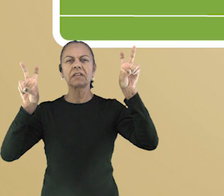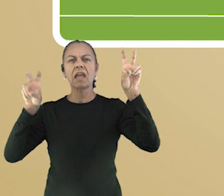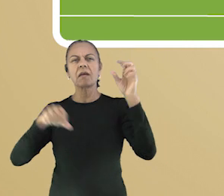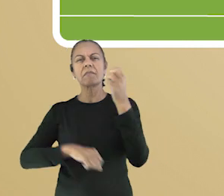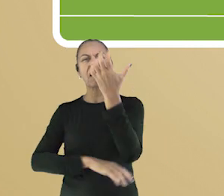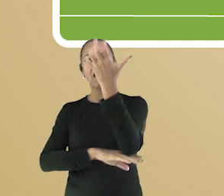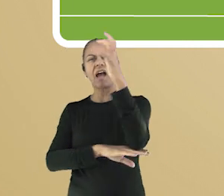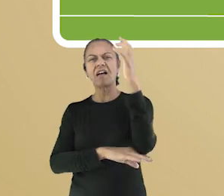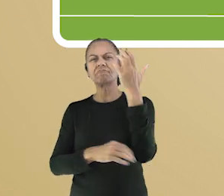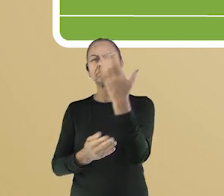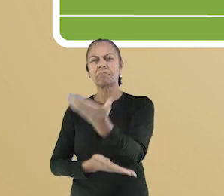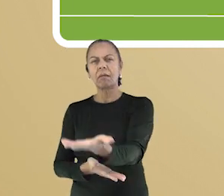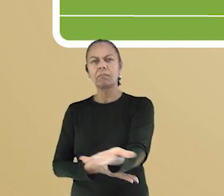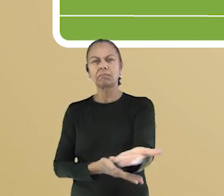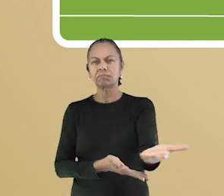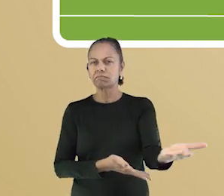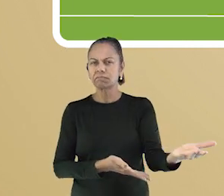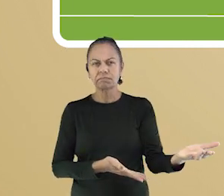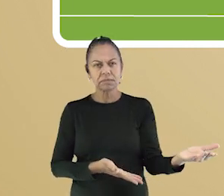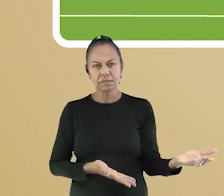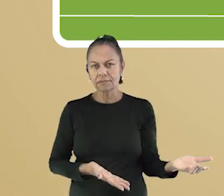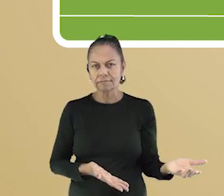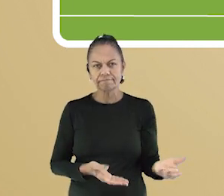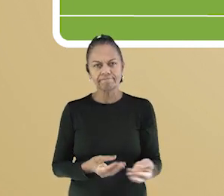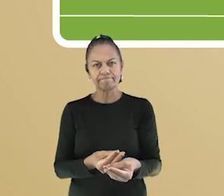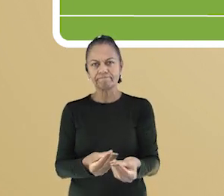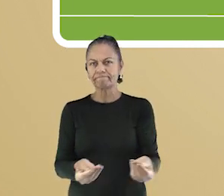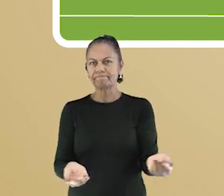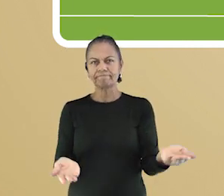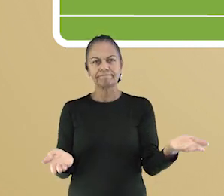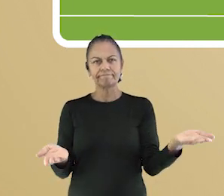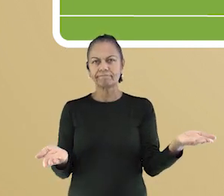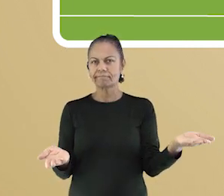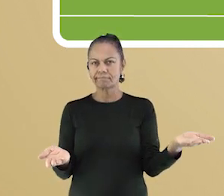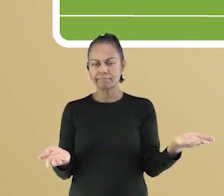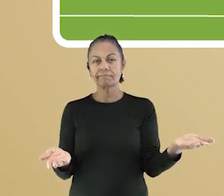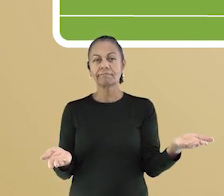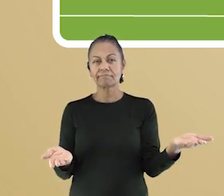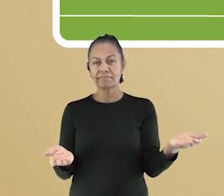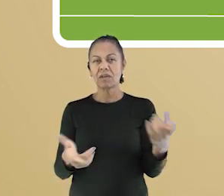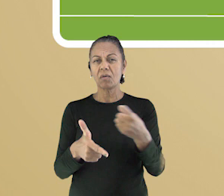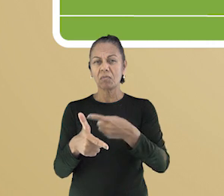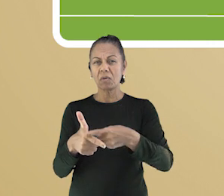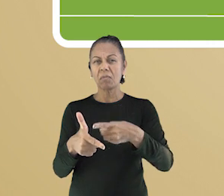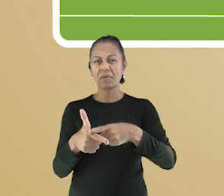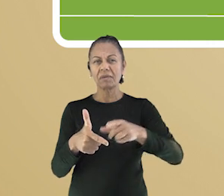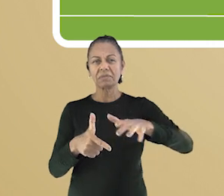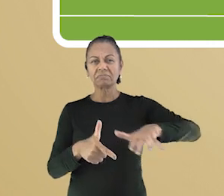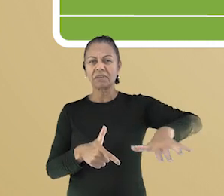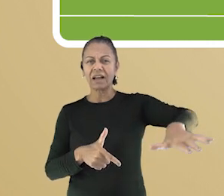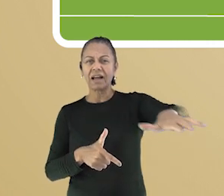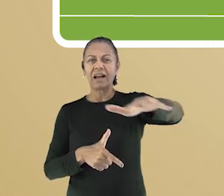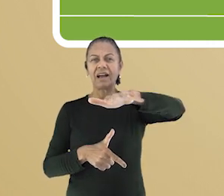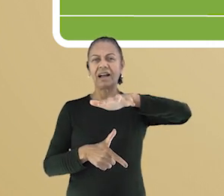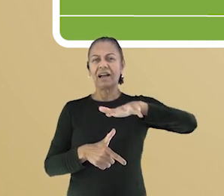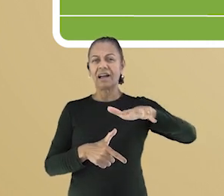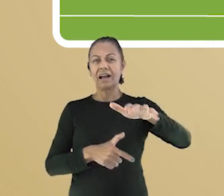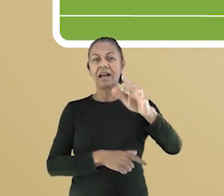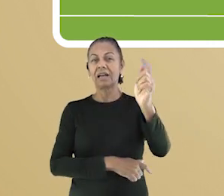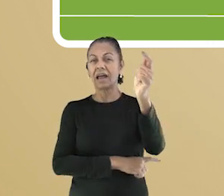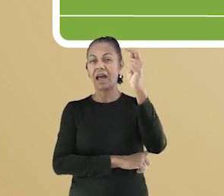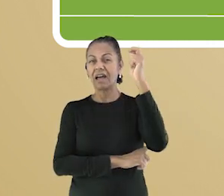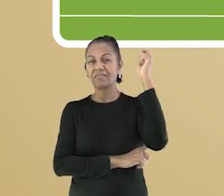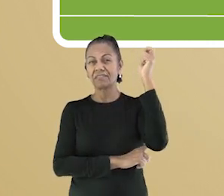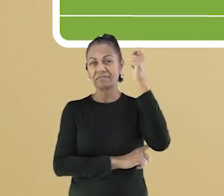desmatamento, que também pode ser chamado de desflorestamento, é falar sobre um dos mais graves problemas ambientais que a